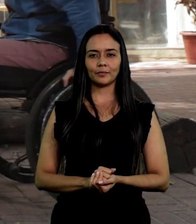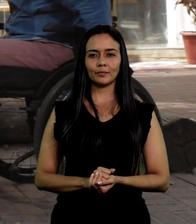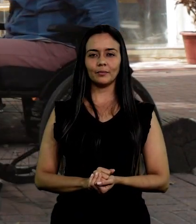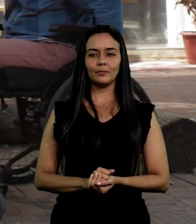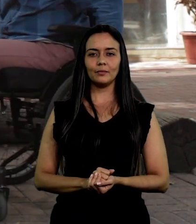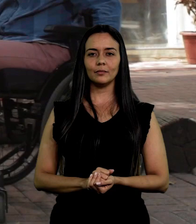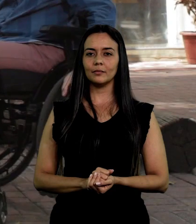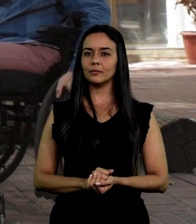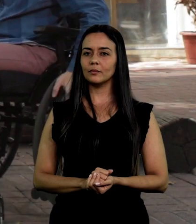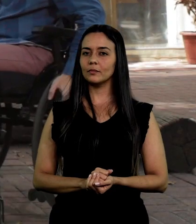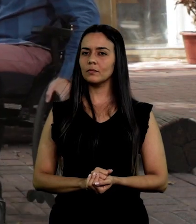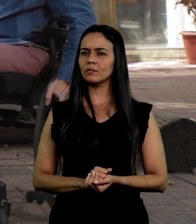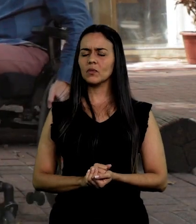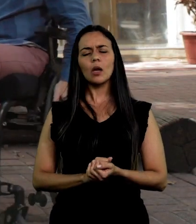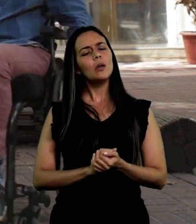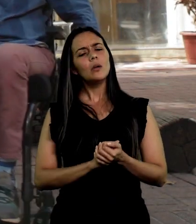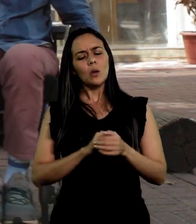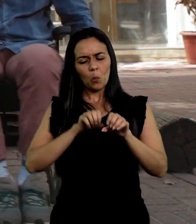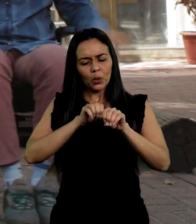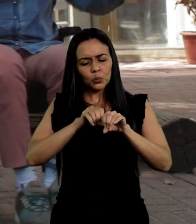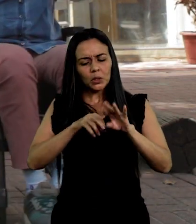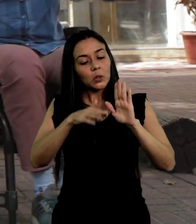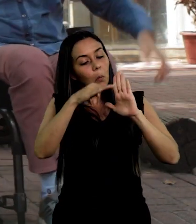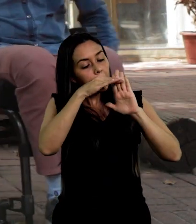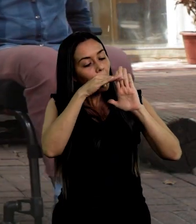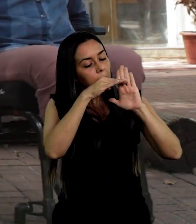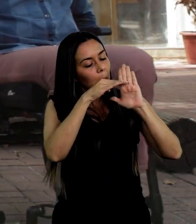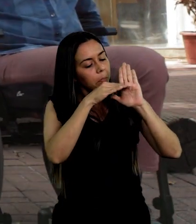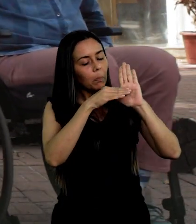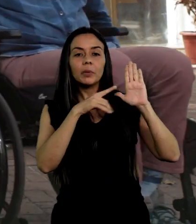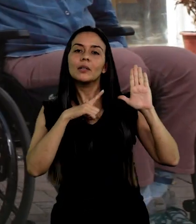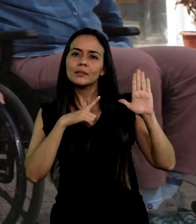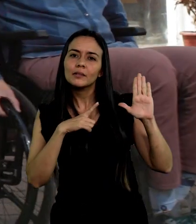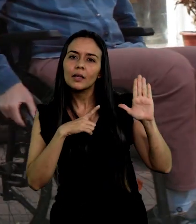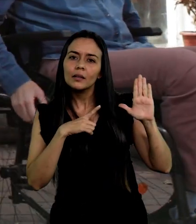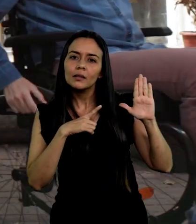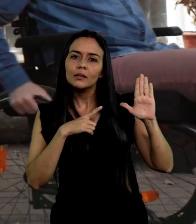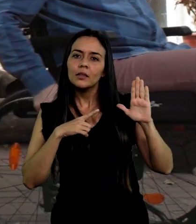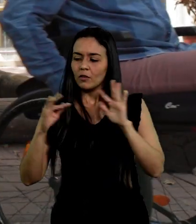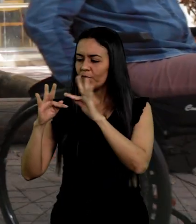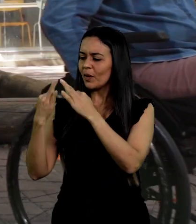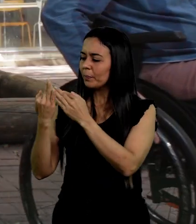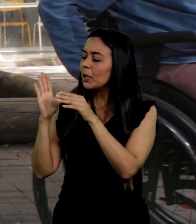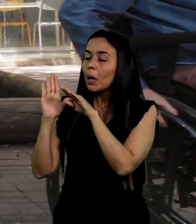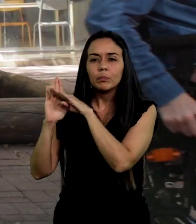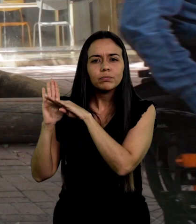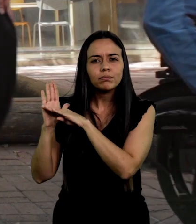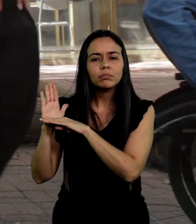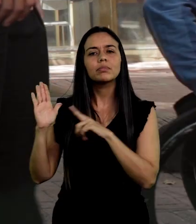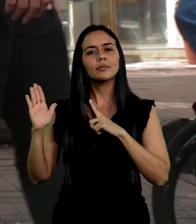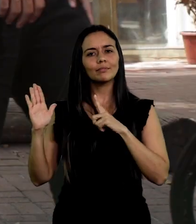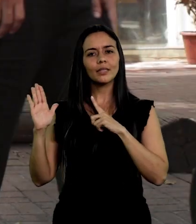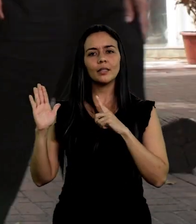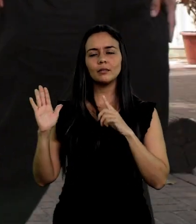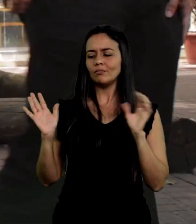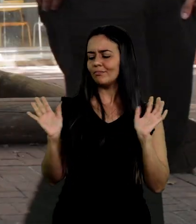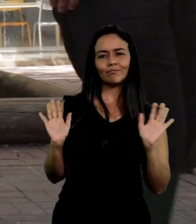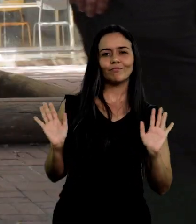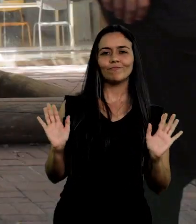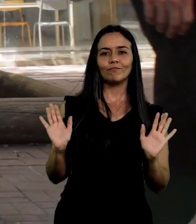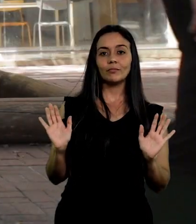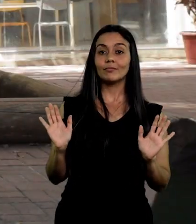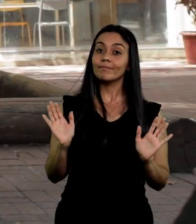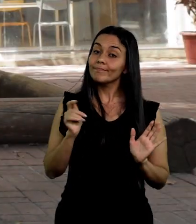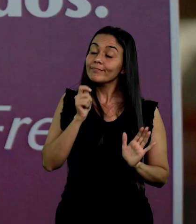Não há receita de uma boa educação nem escolar e nem familiar. Nós ainda temos essa ideia,